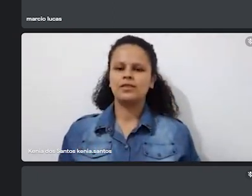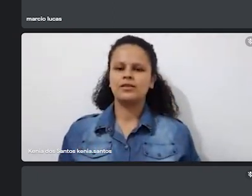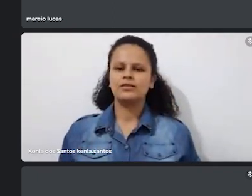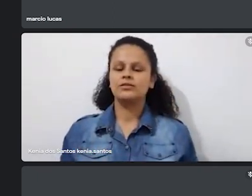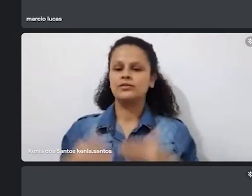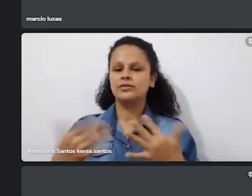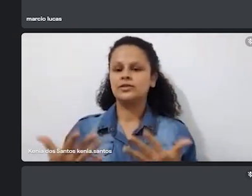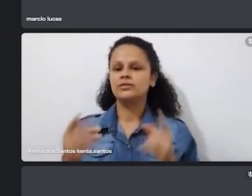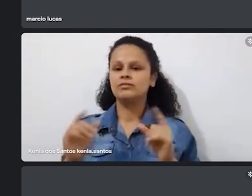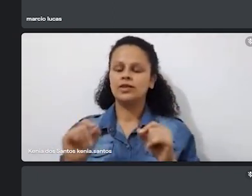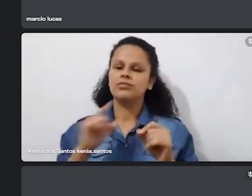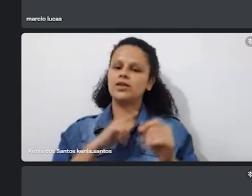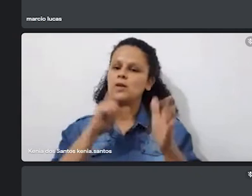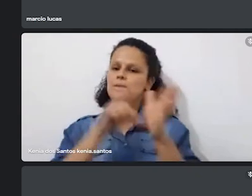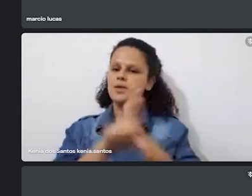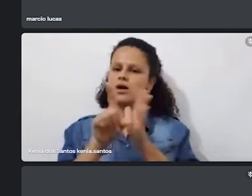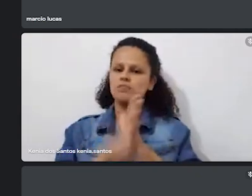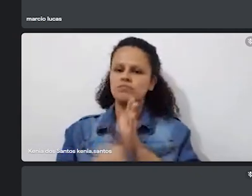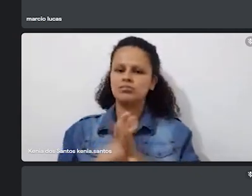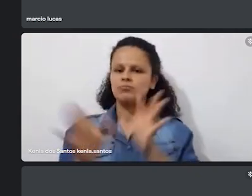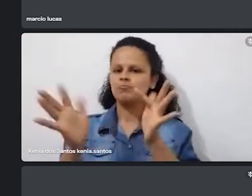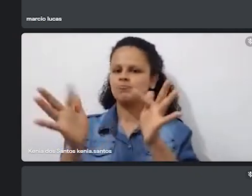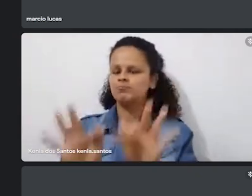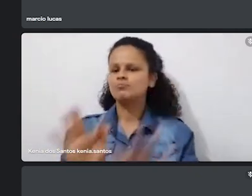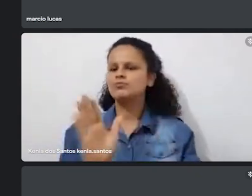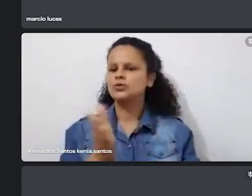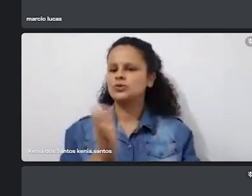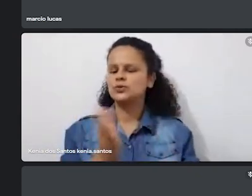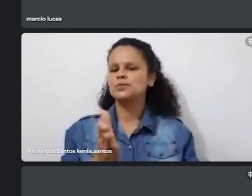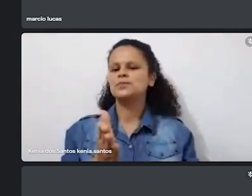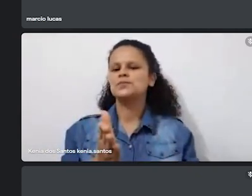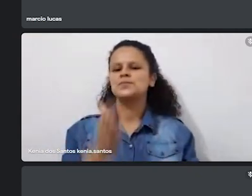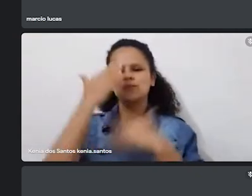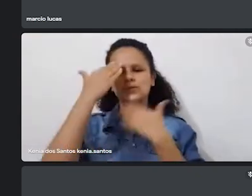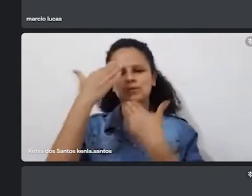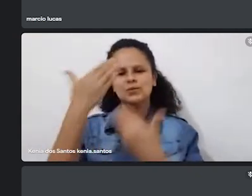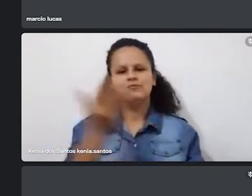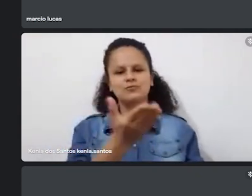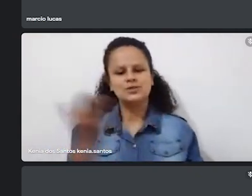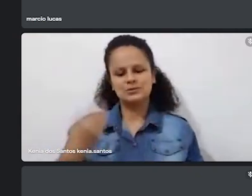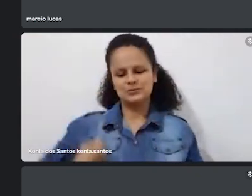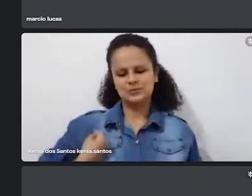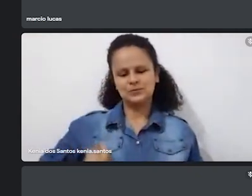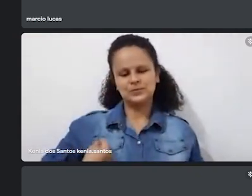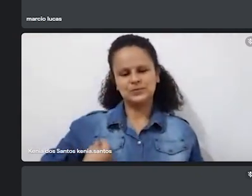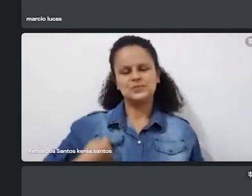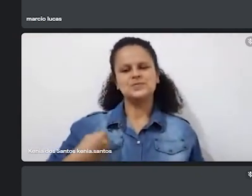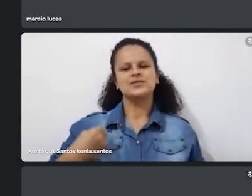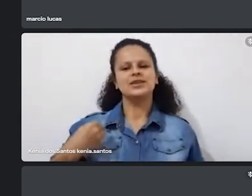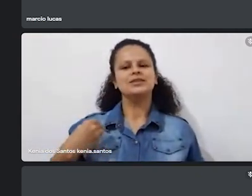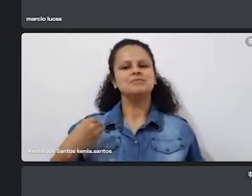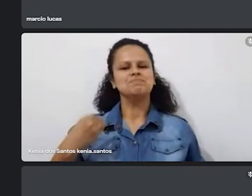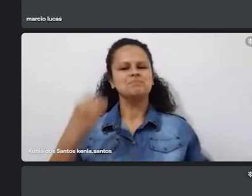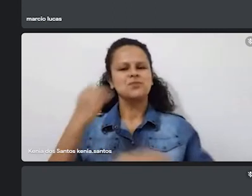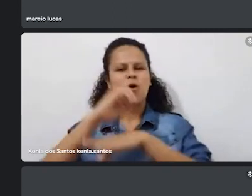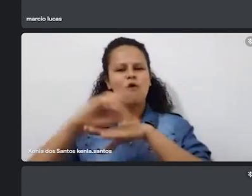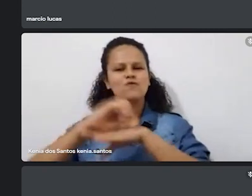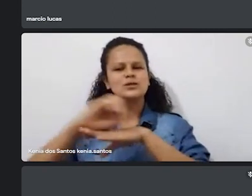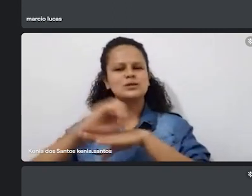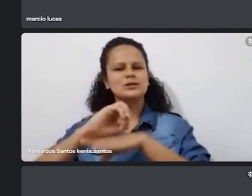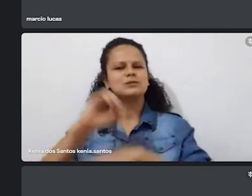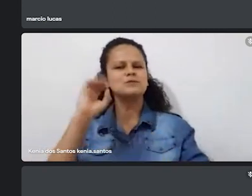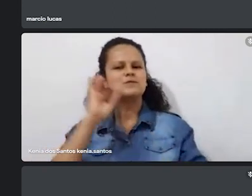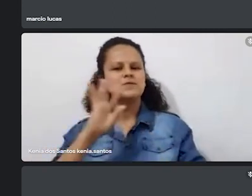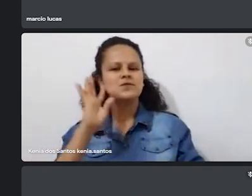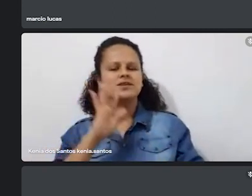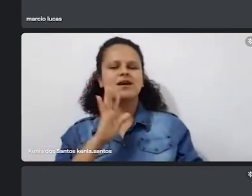Bom, então as perguntas estão encerradas. Agradeço pela presença de todos no evento. Foi uma oficina muito interessante, ministrada